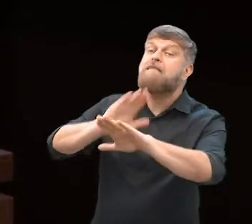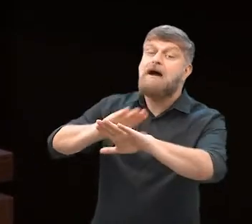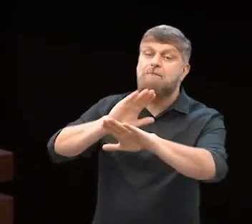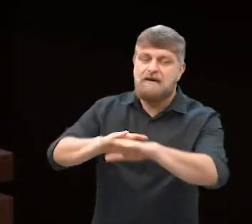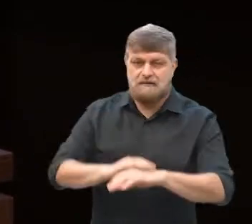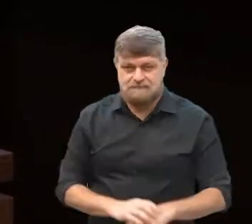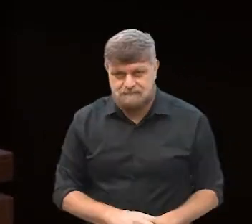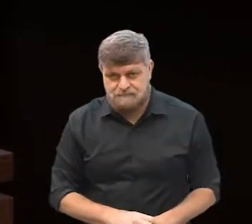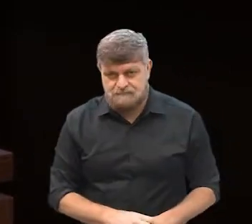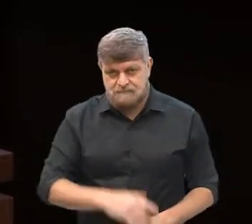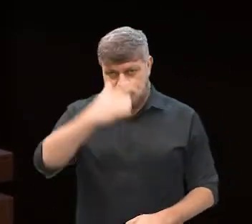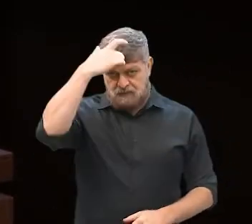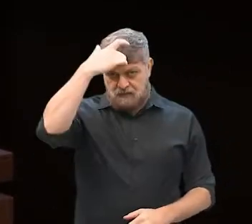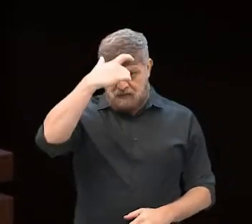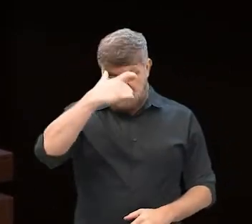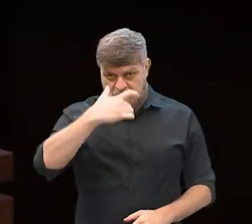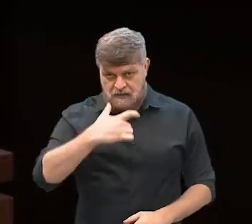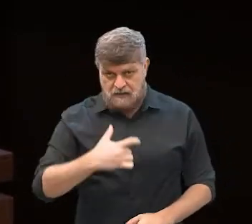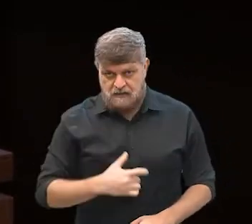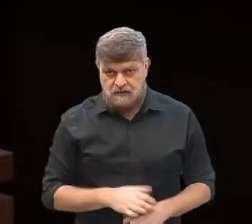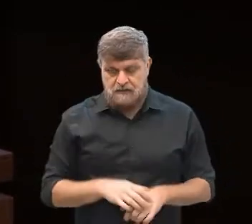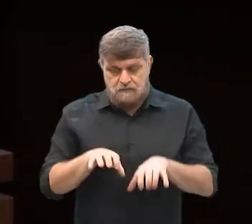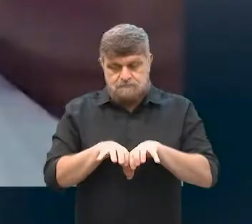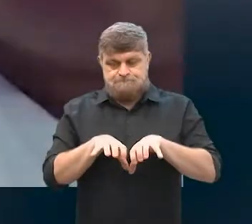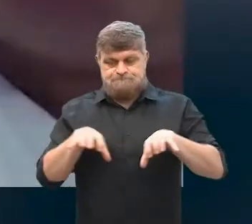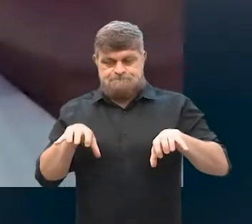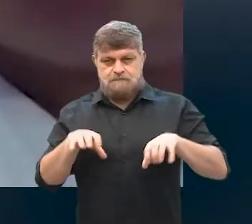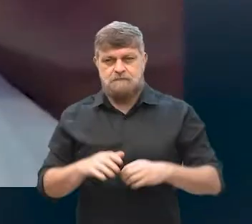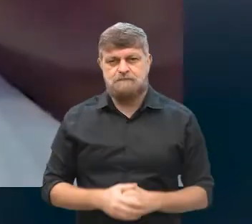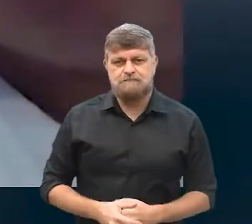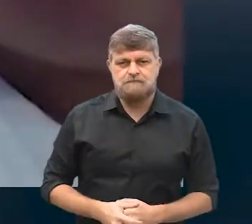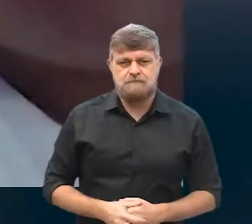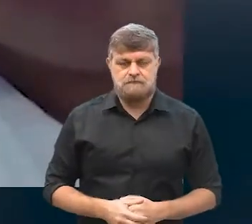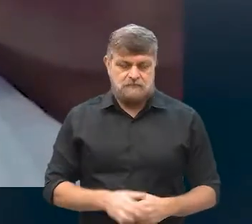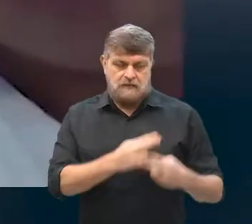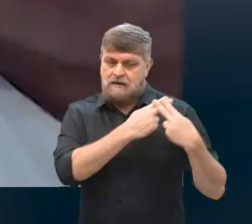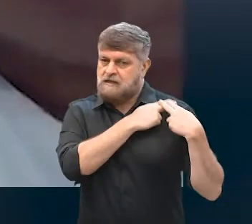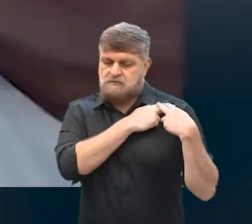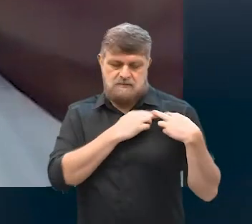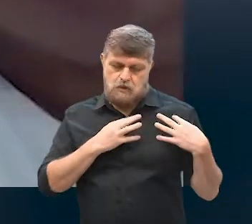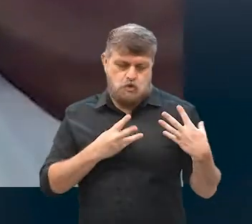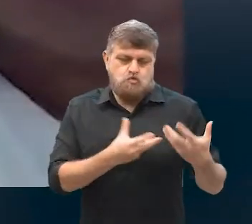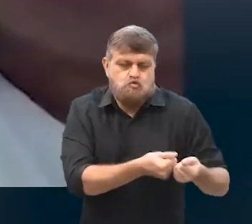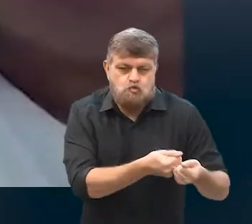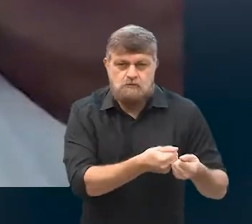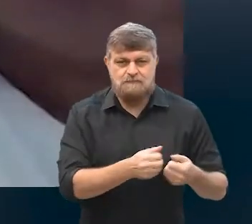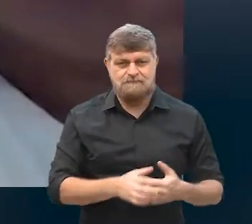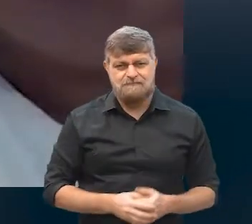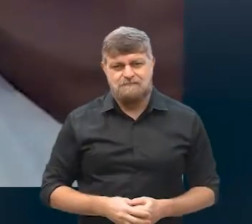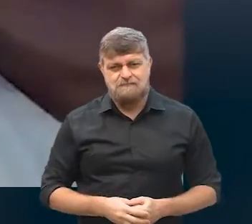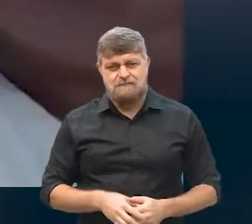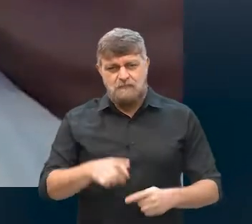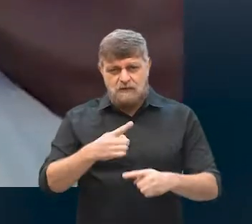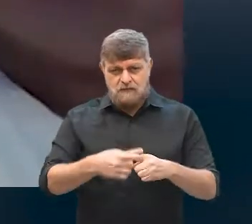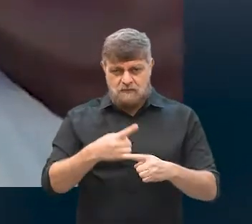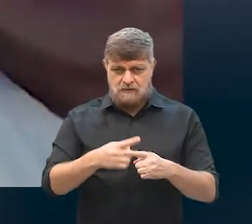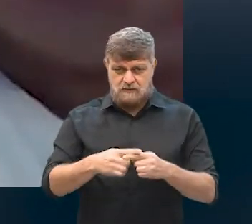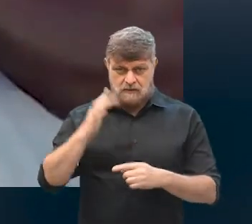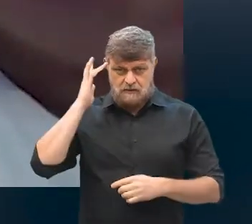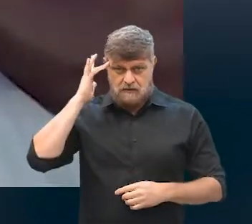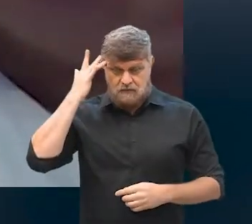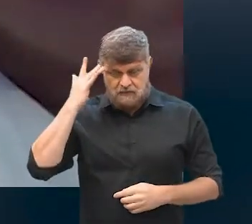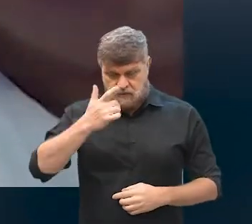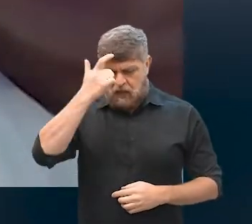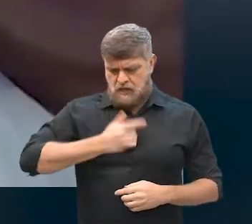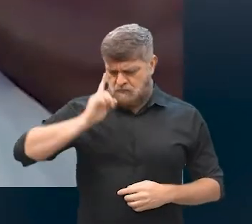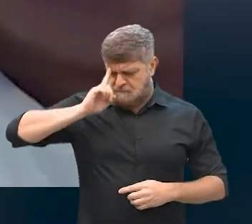coisa? Para que eu pudesse sair fora disso também em algumas áreas, porque eu acho que quem fica tocando